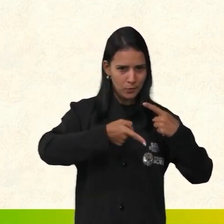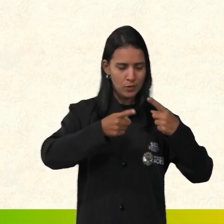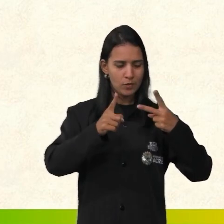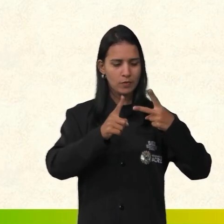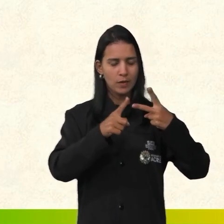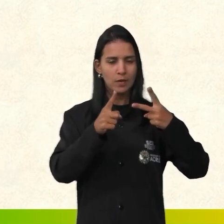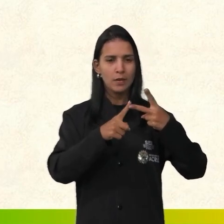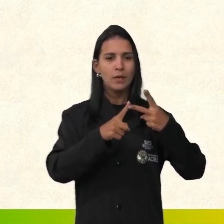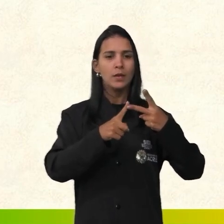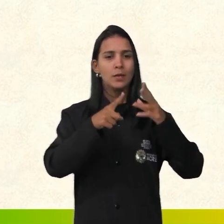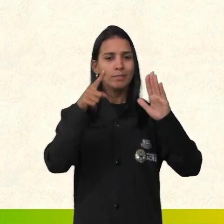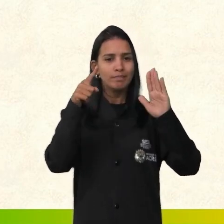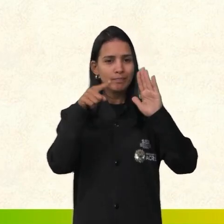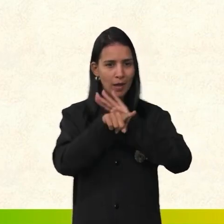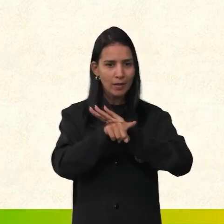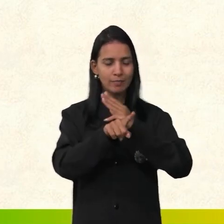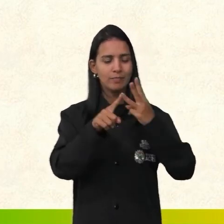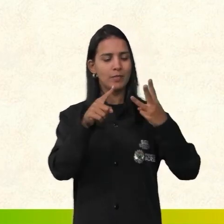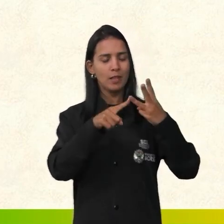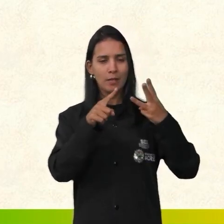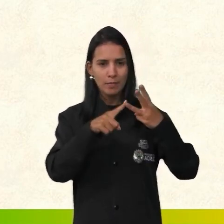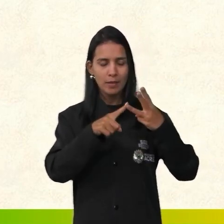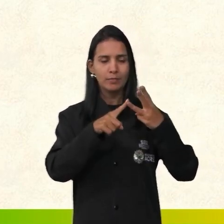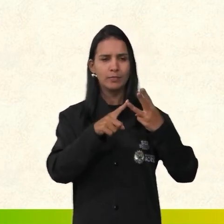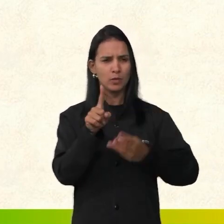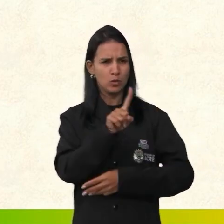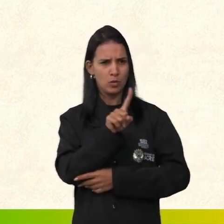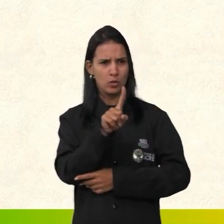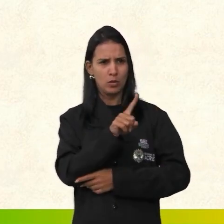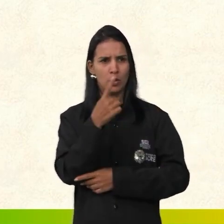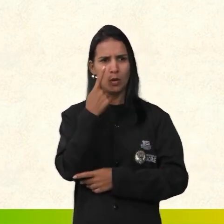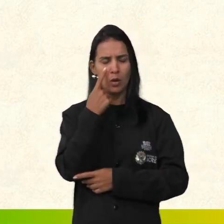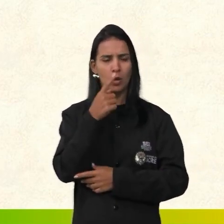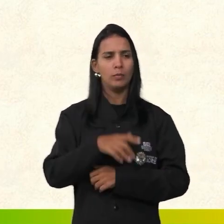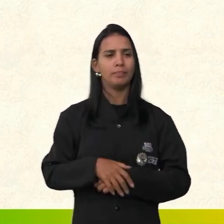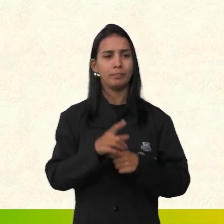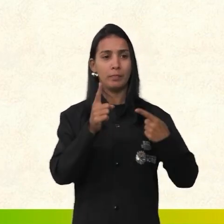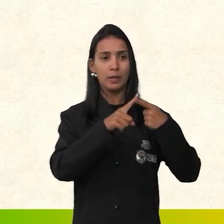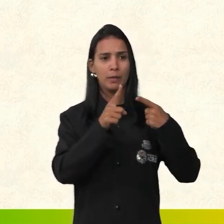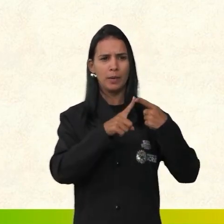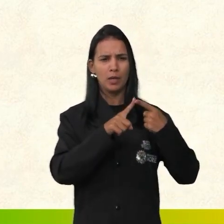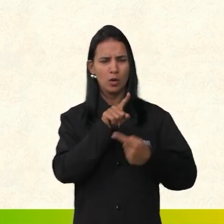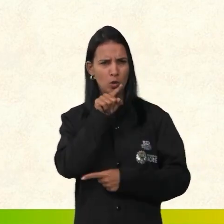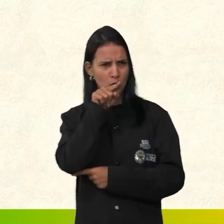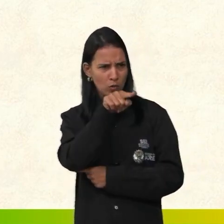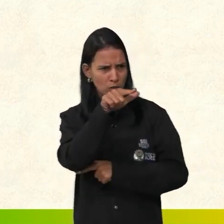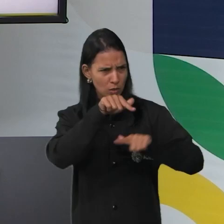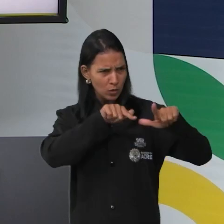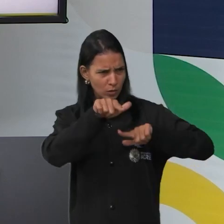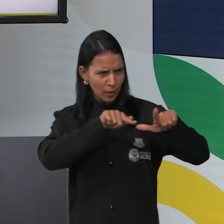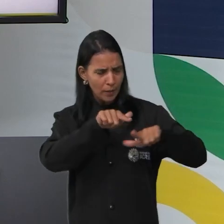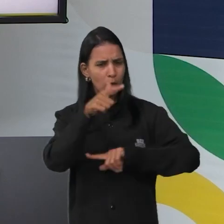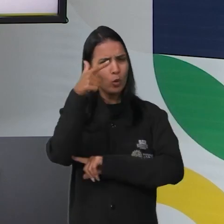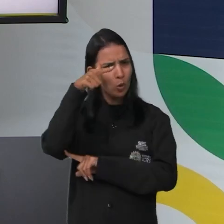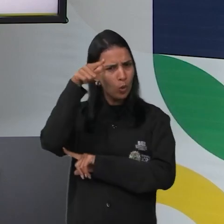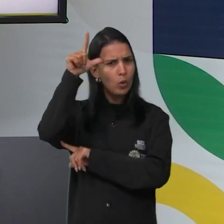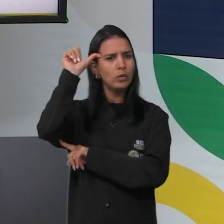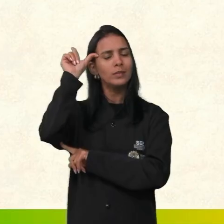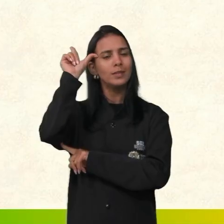interrogativa. A primeira, did you work yesterday? Você trabalhou ontem? Temos uma